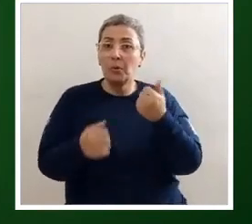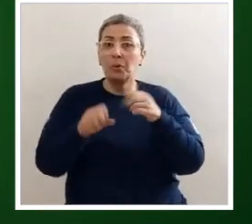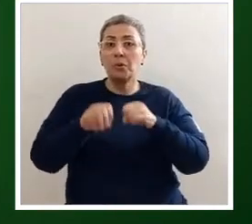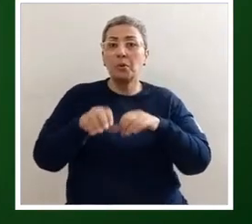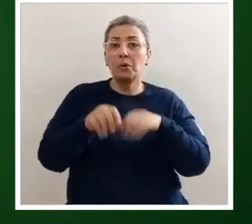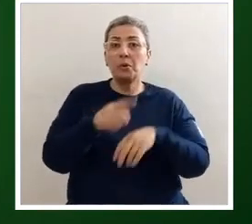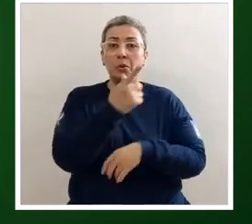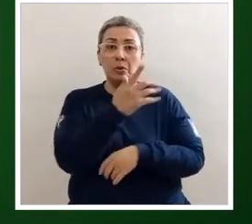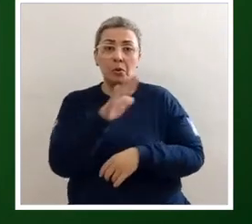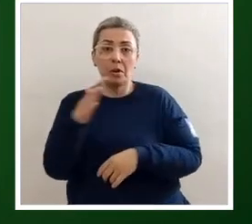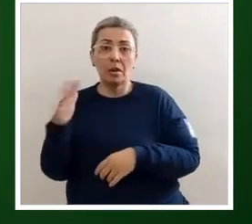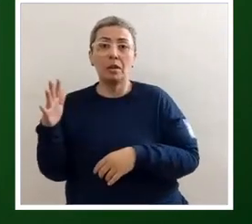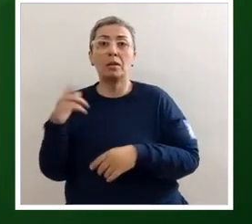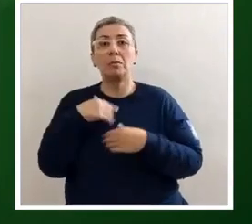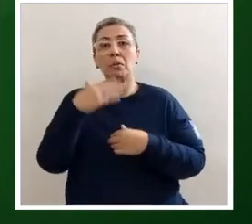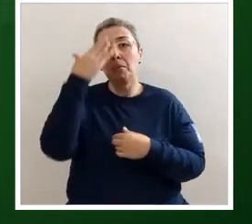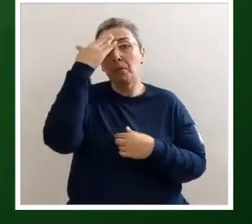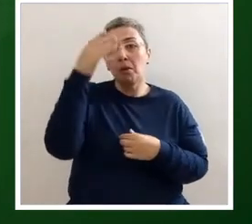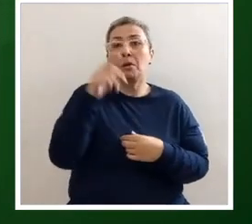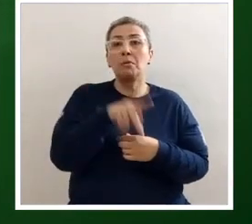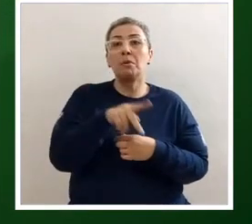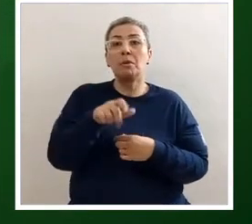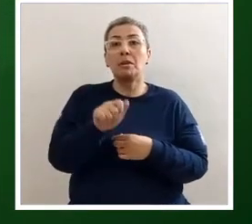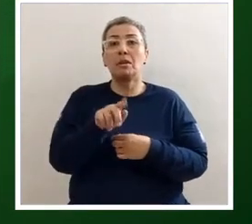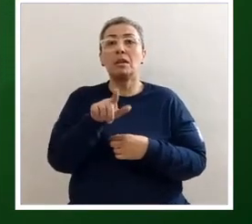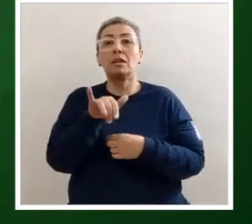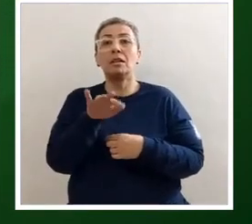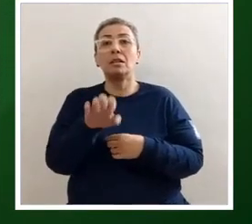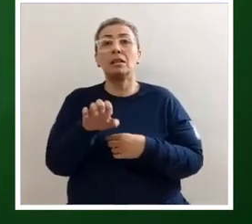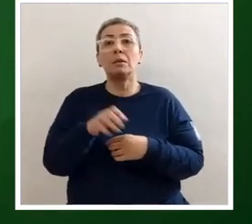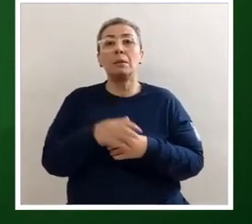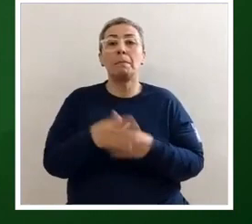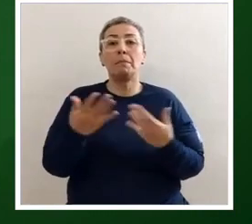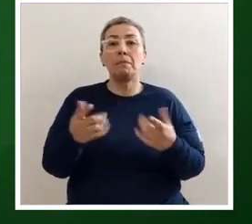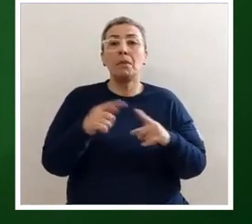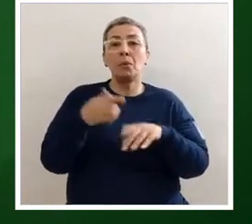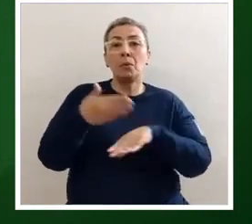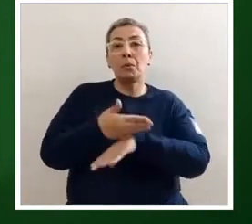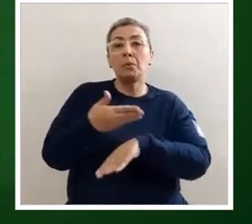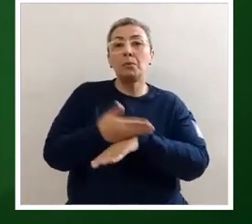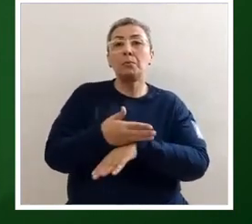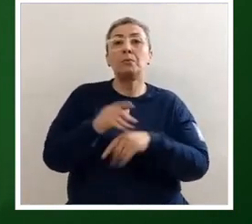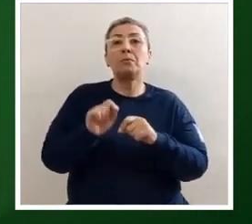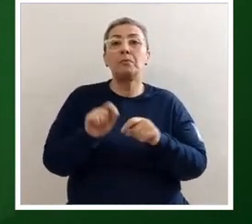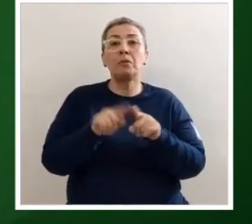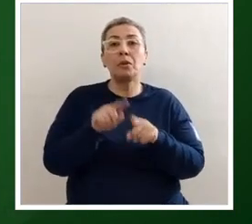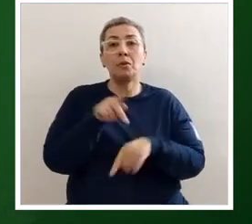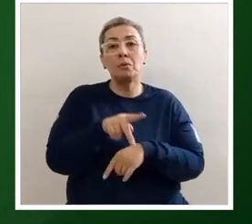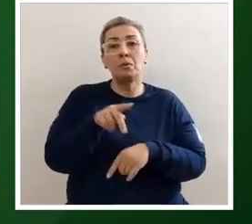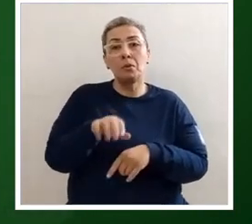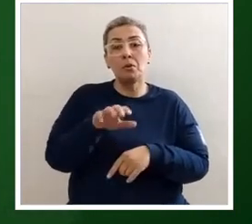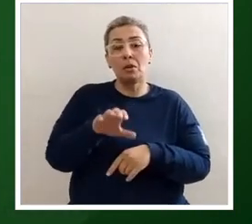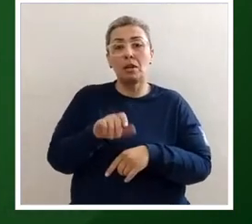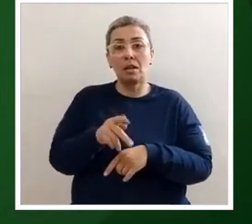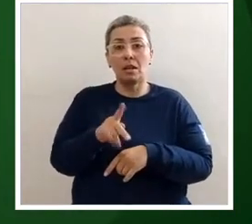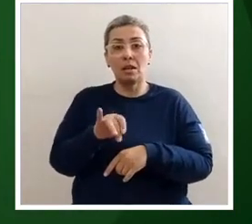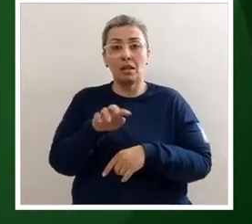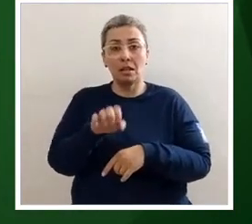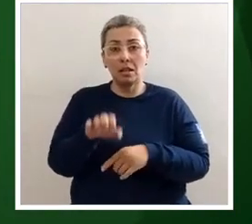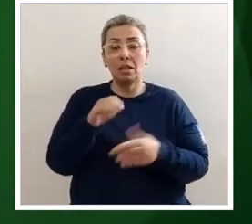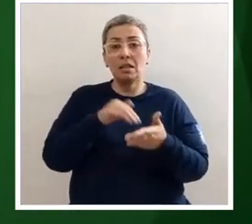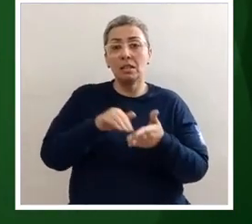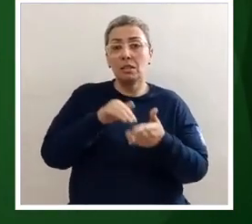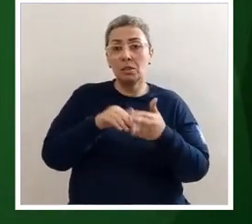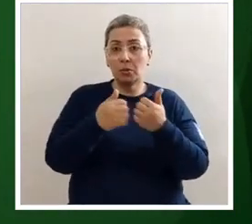Guararema Muito obrigado professora Aline pela sua presença e participação pelo professor Caíque Lopes Maia